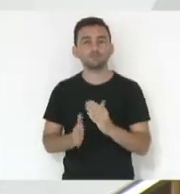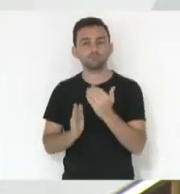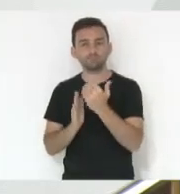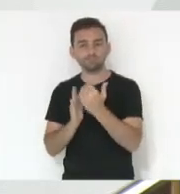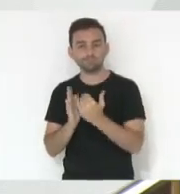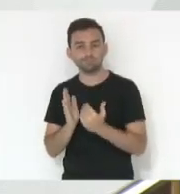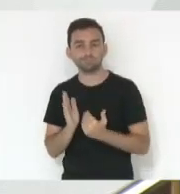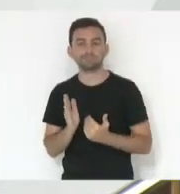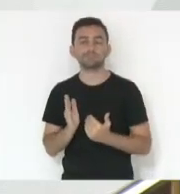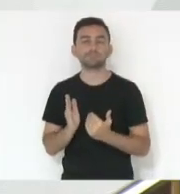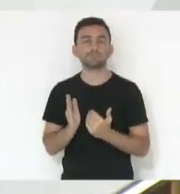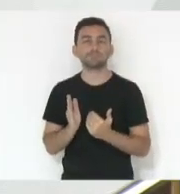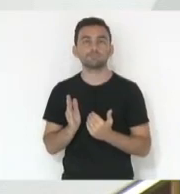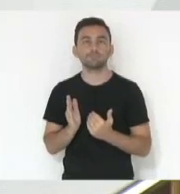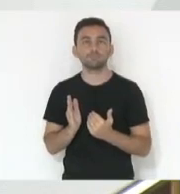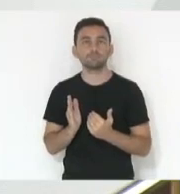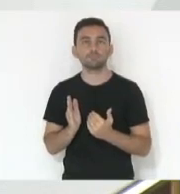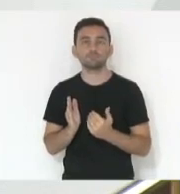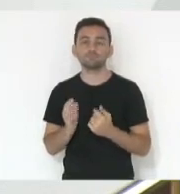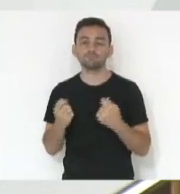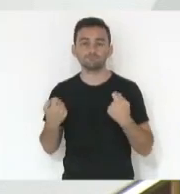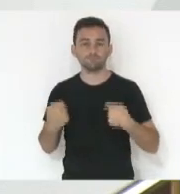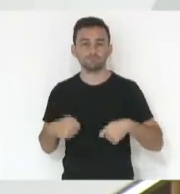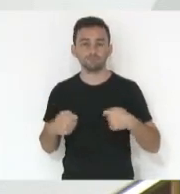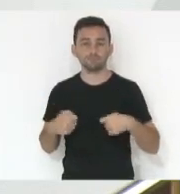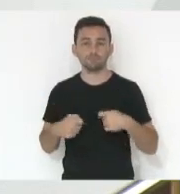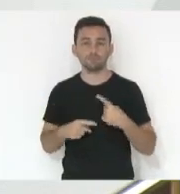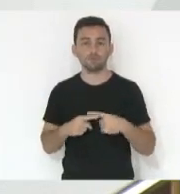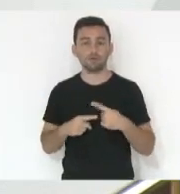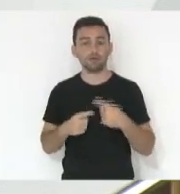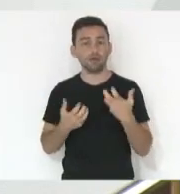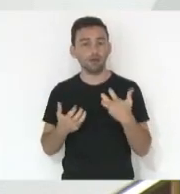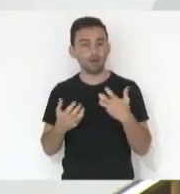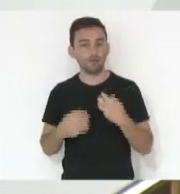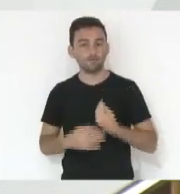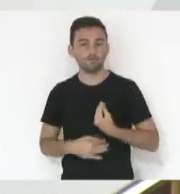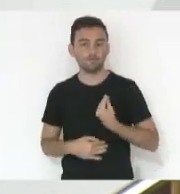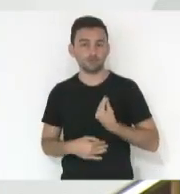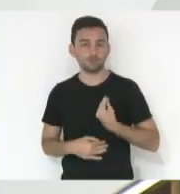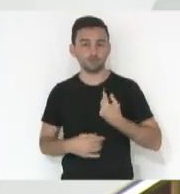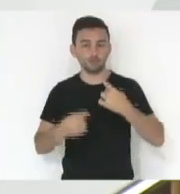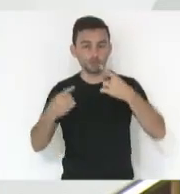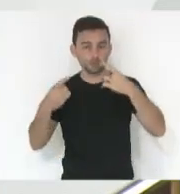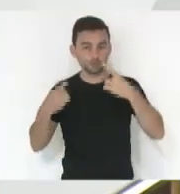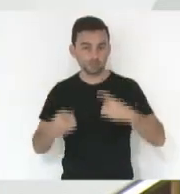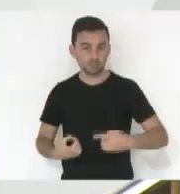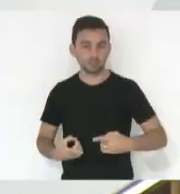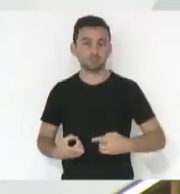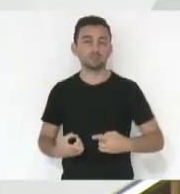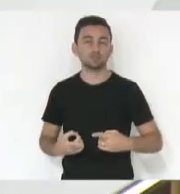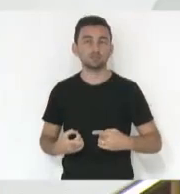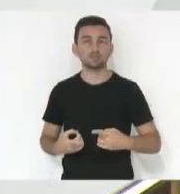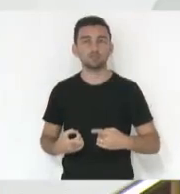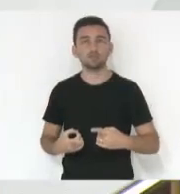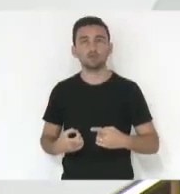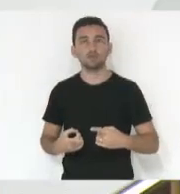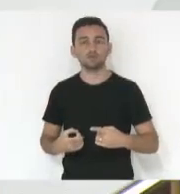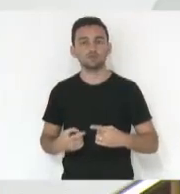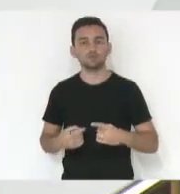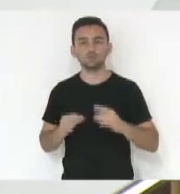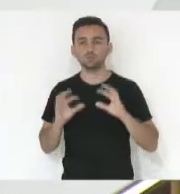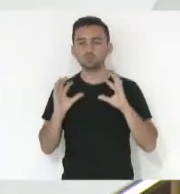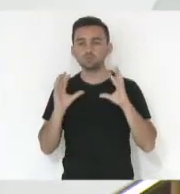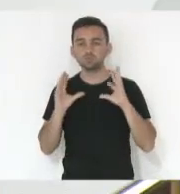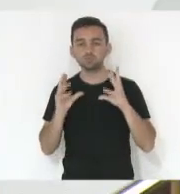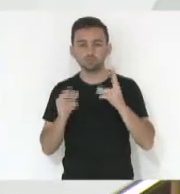programadas, que buscam vida digna para todos os seres